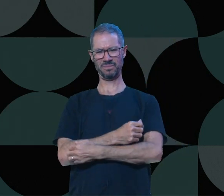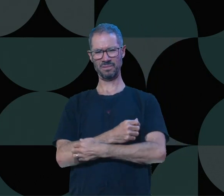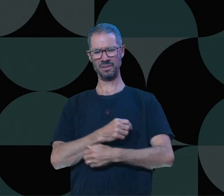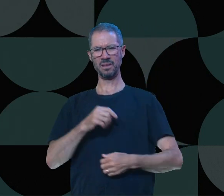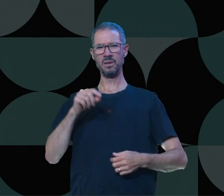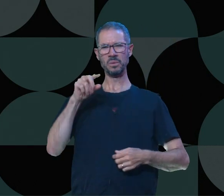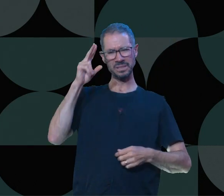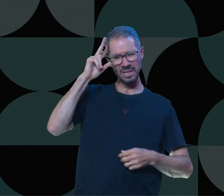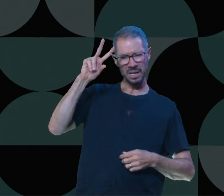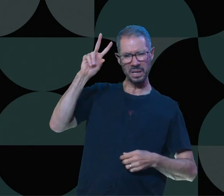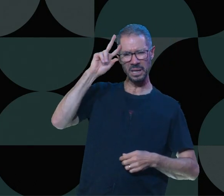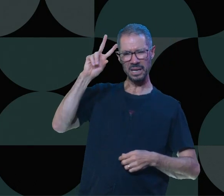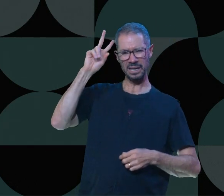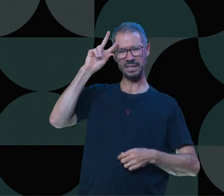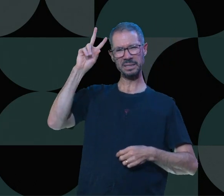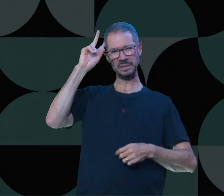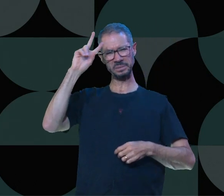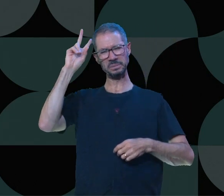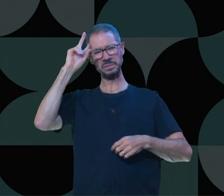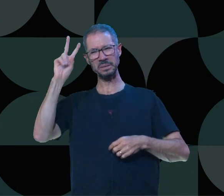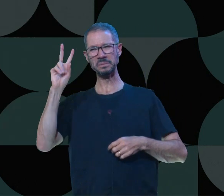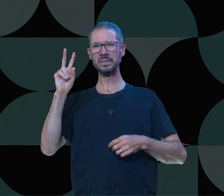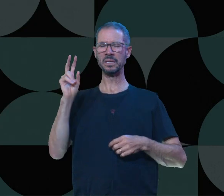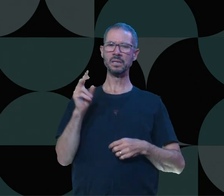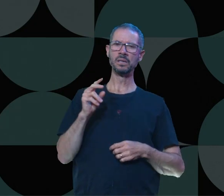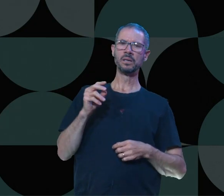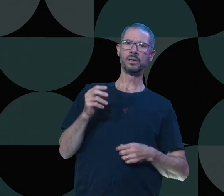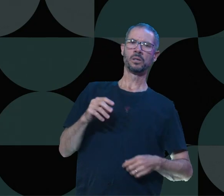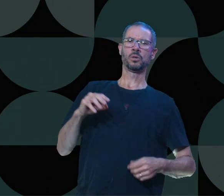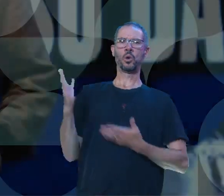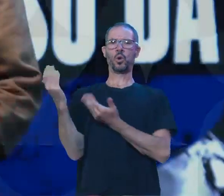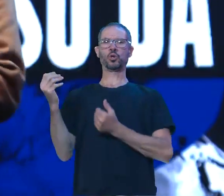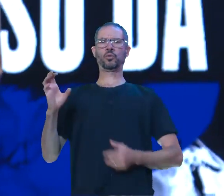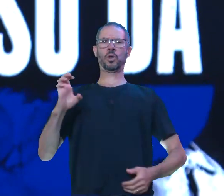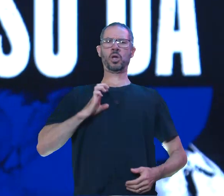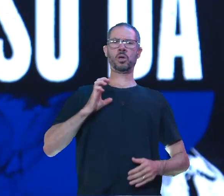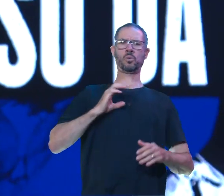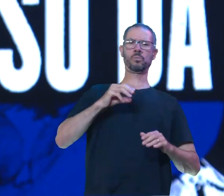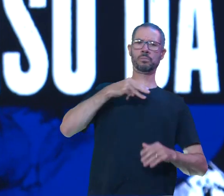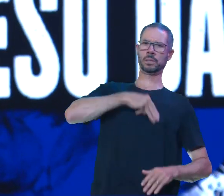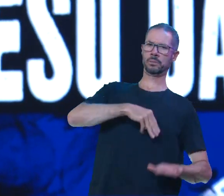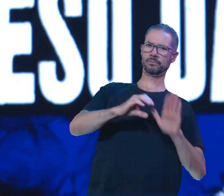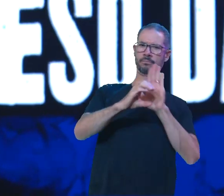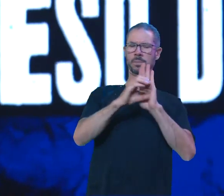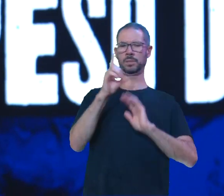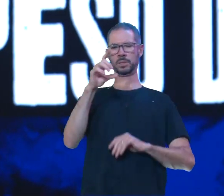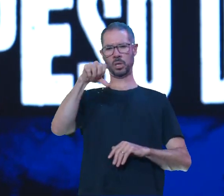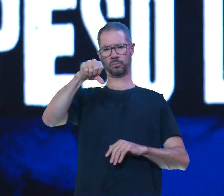Você lembra por um acaso da história do jovem rico descrita em Mateus capítulo 19?